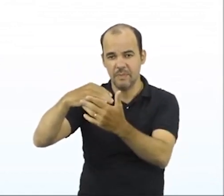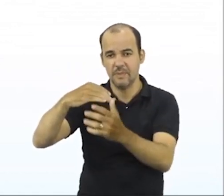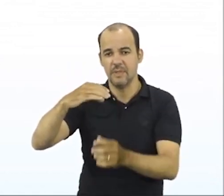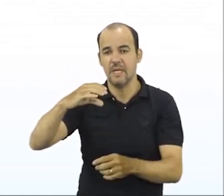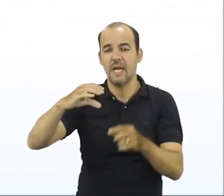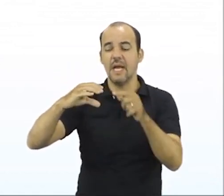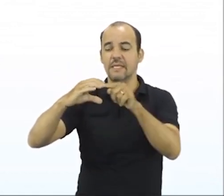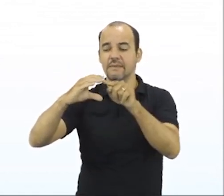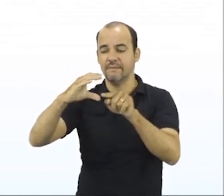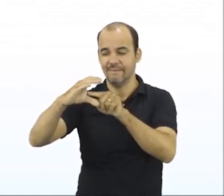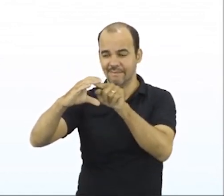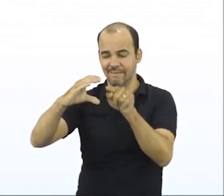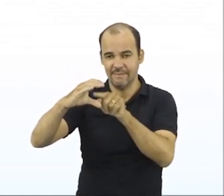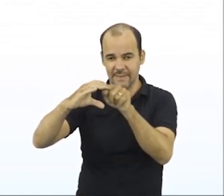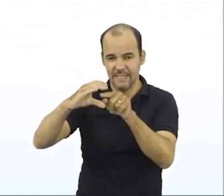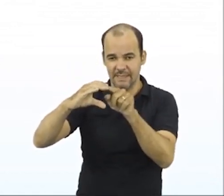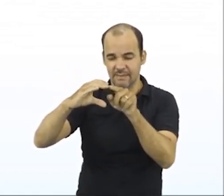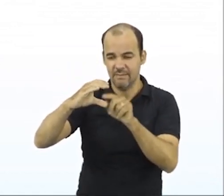o citoplasma,